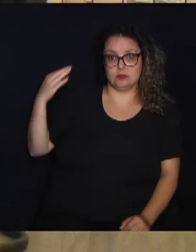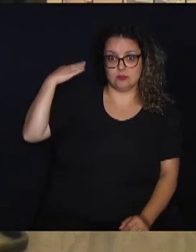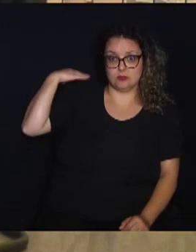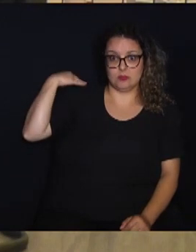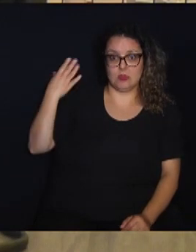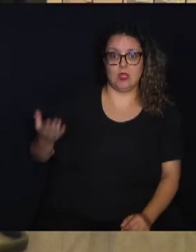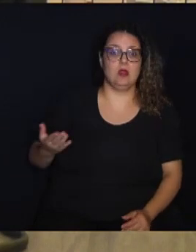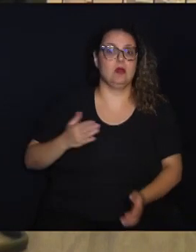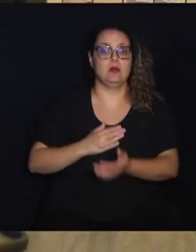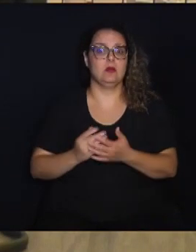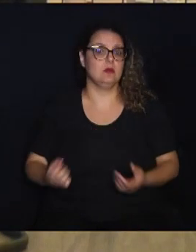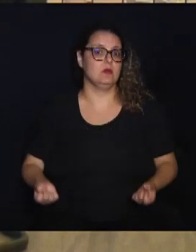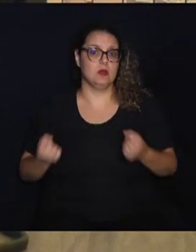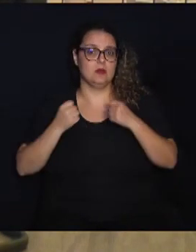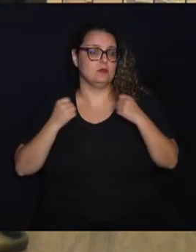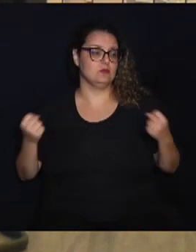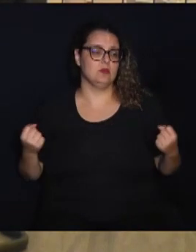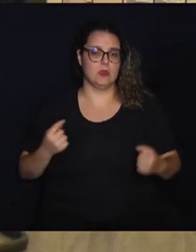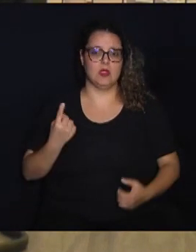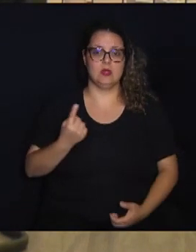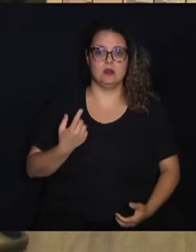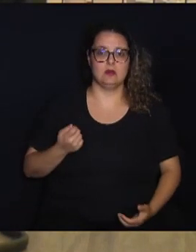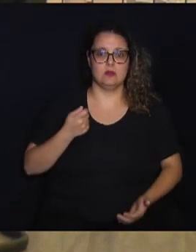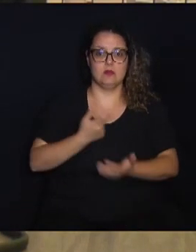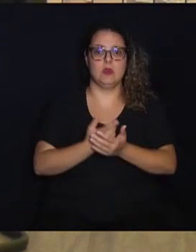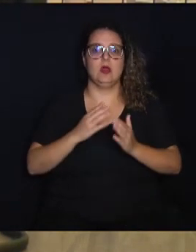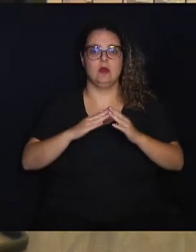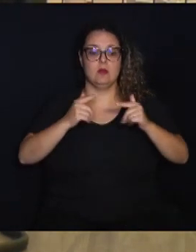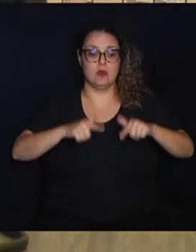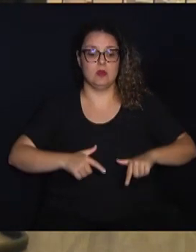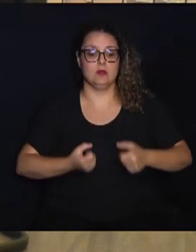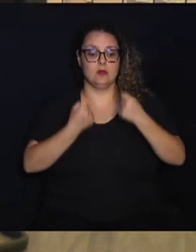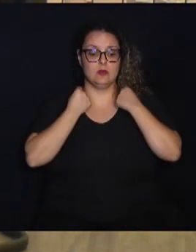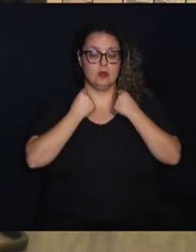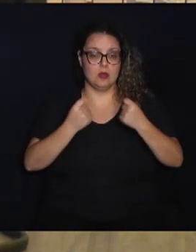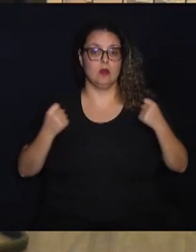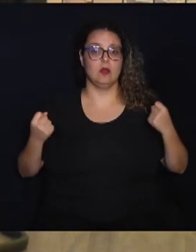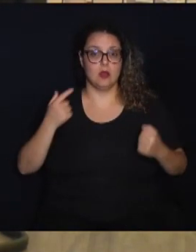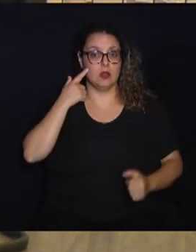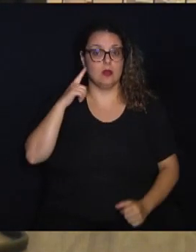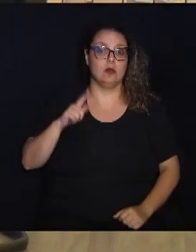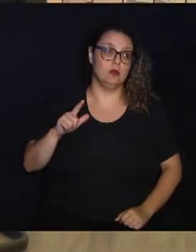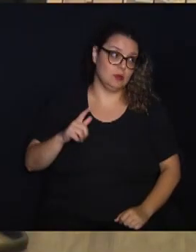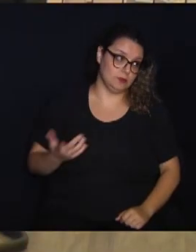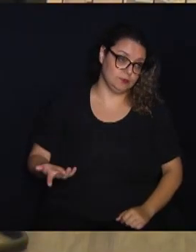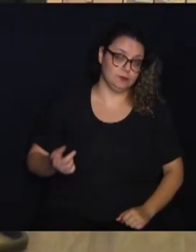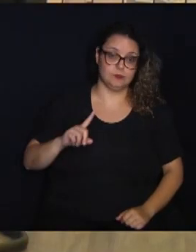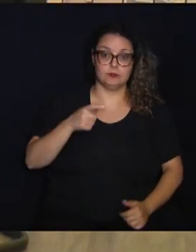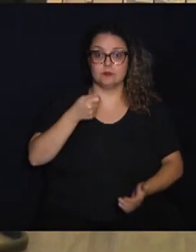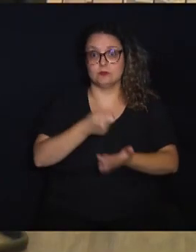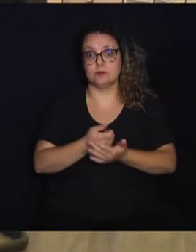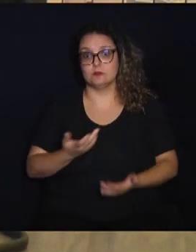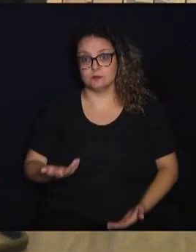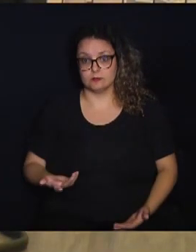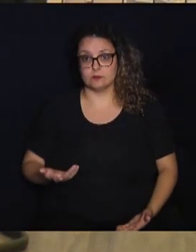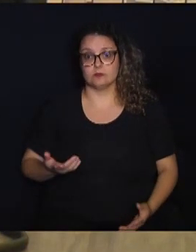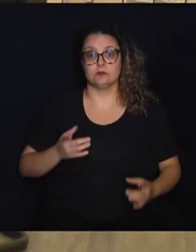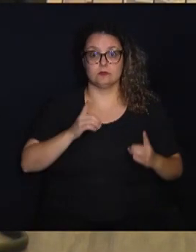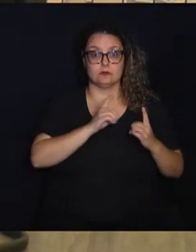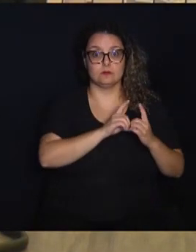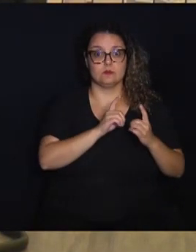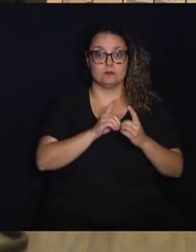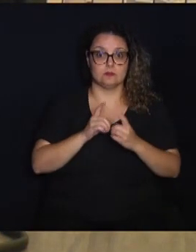eu sei, paga lá a academia, começa a fazer, claro, como ela não está pagando um